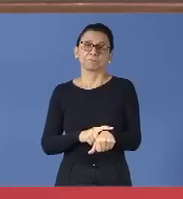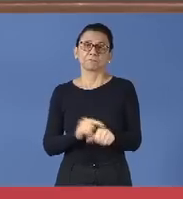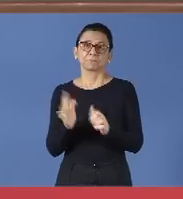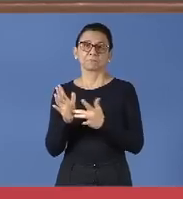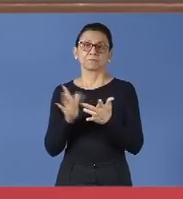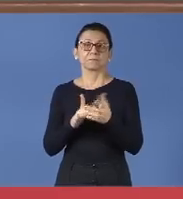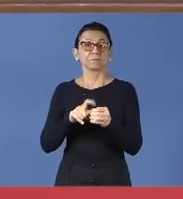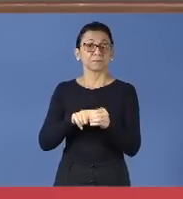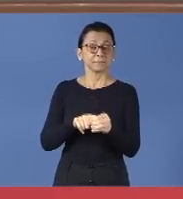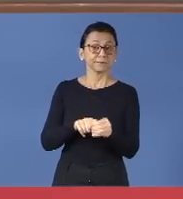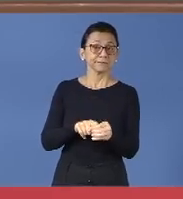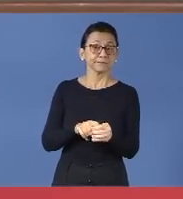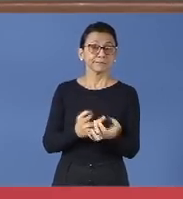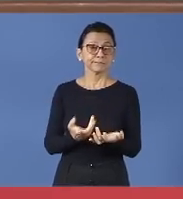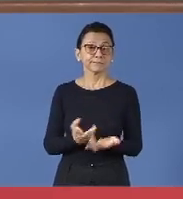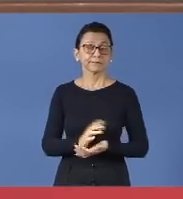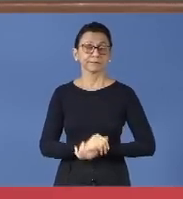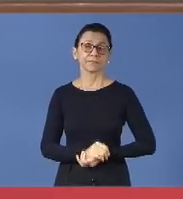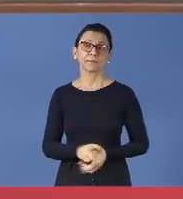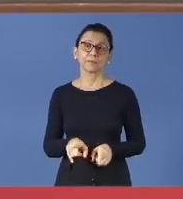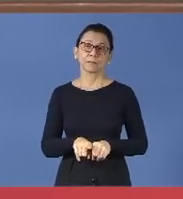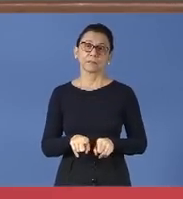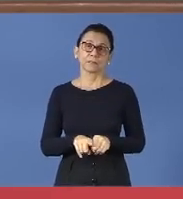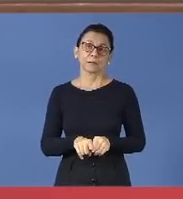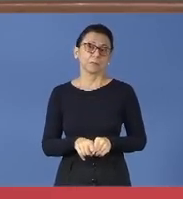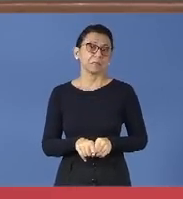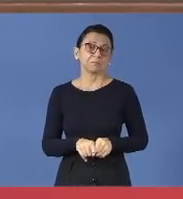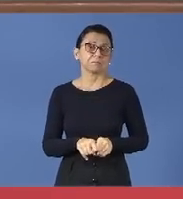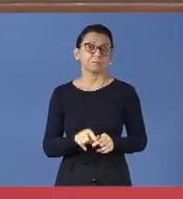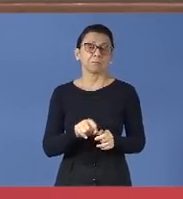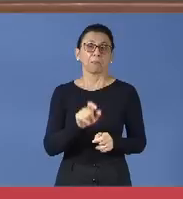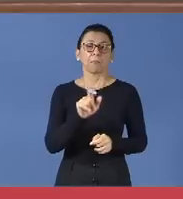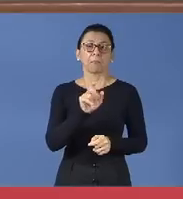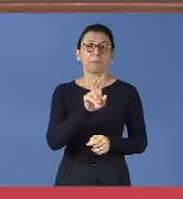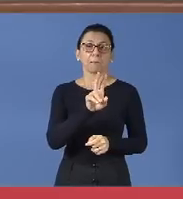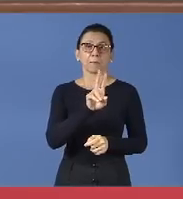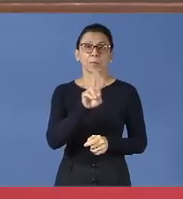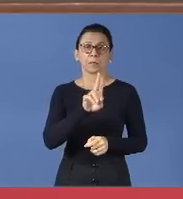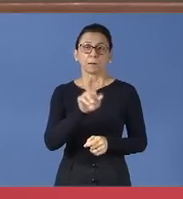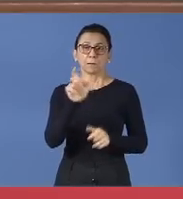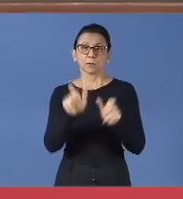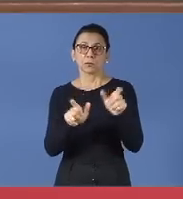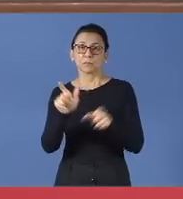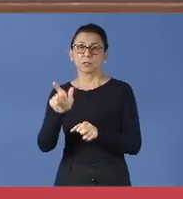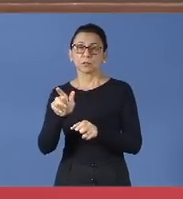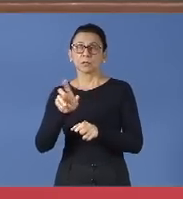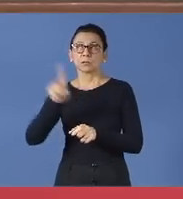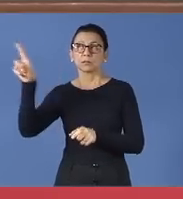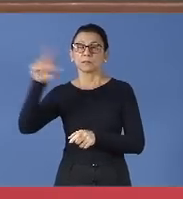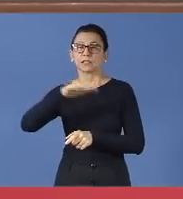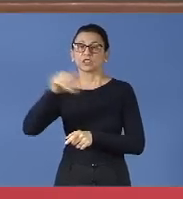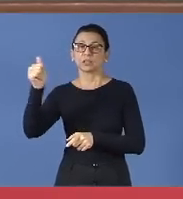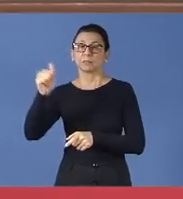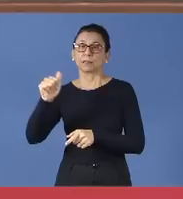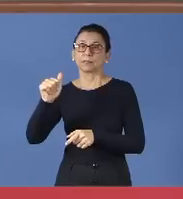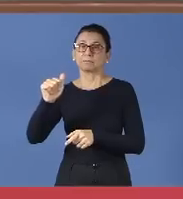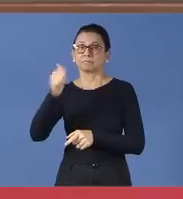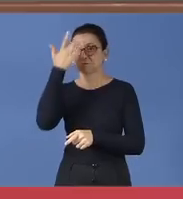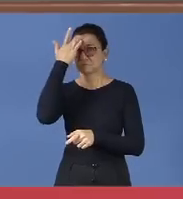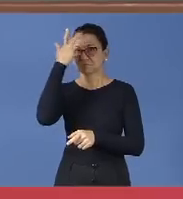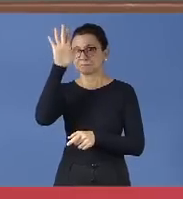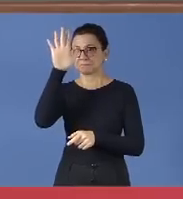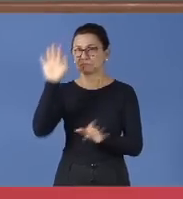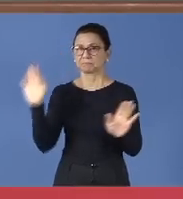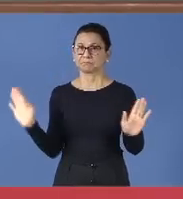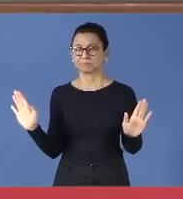aqueles que vão ser chamados. Ninguém sabe. Então, a vigilância é efetiva.